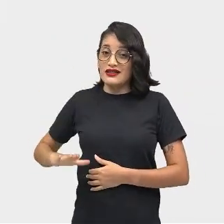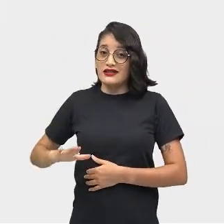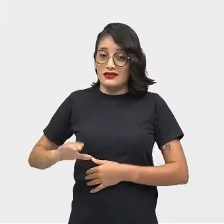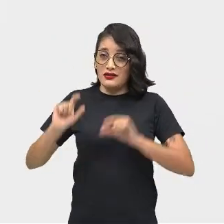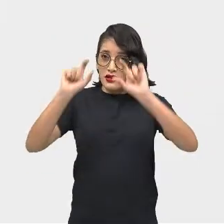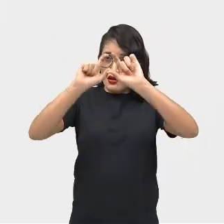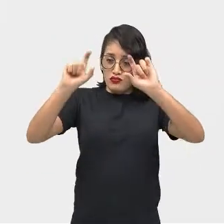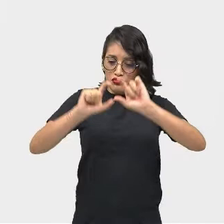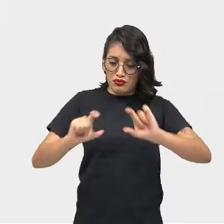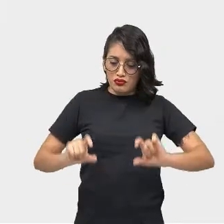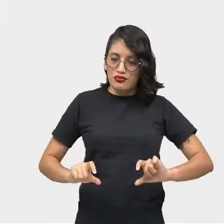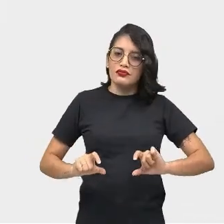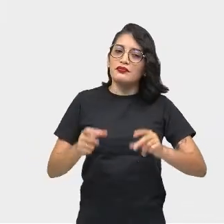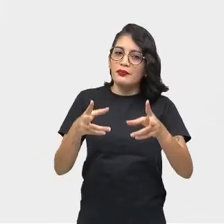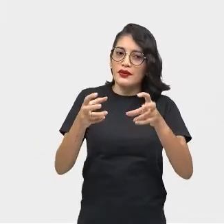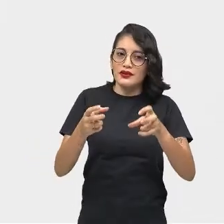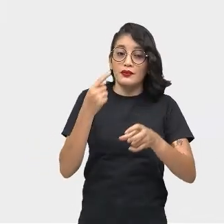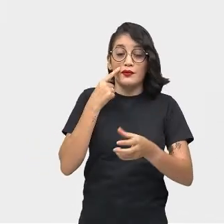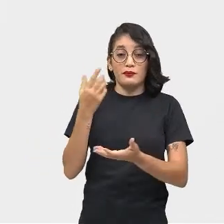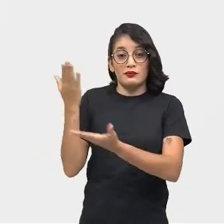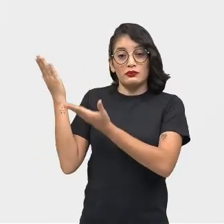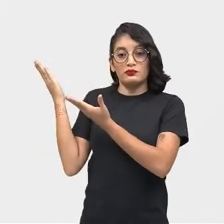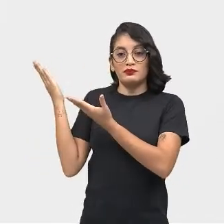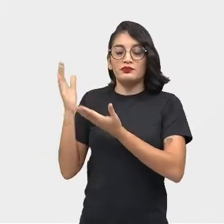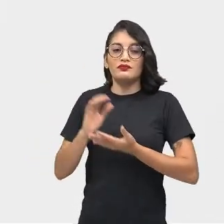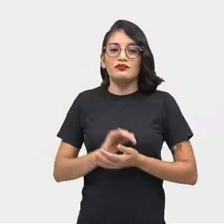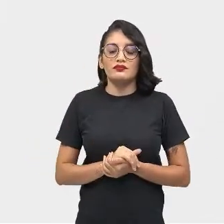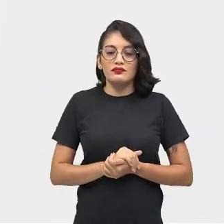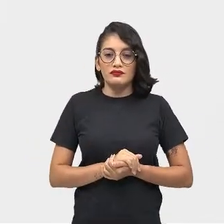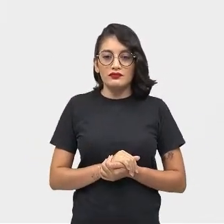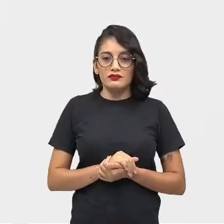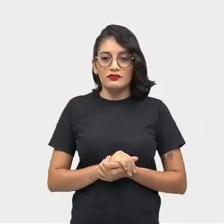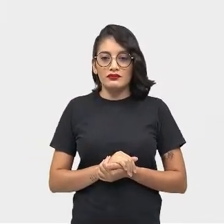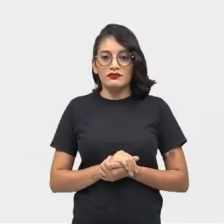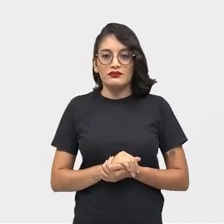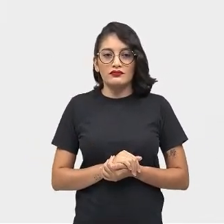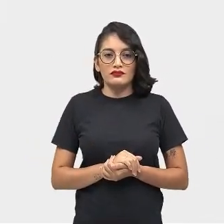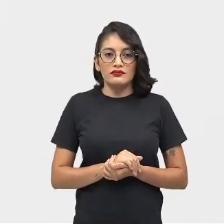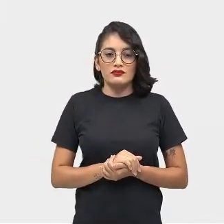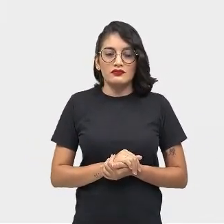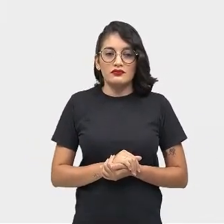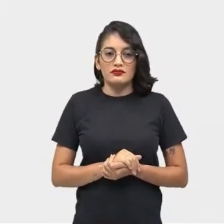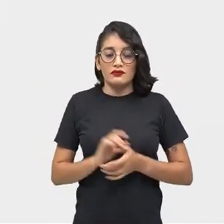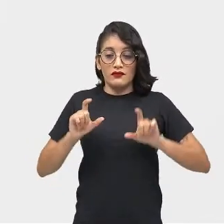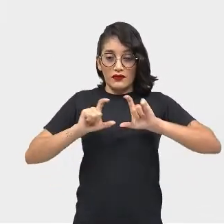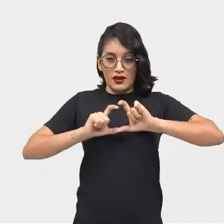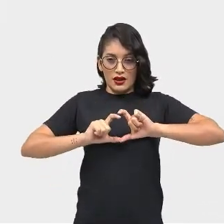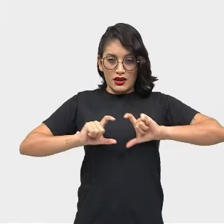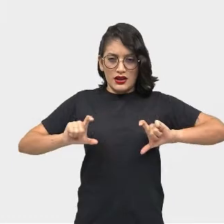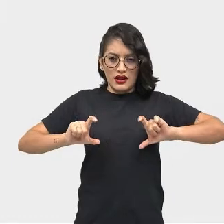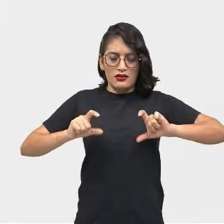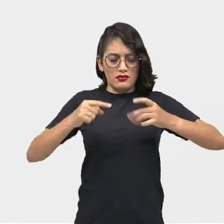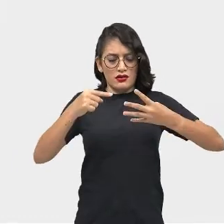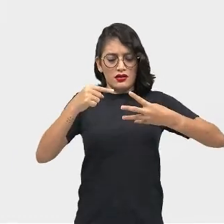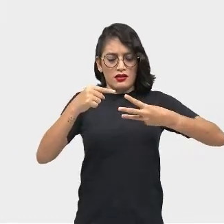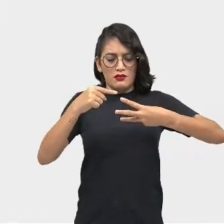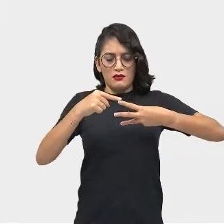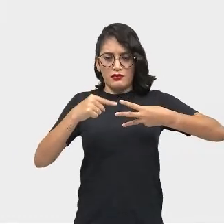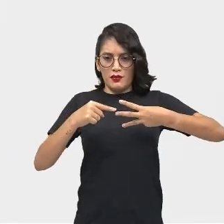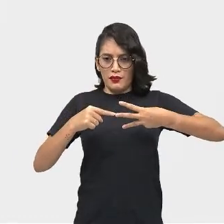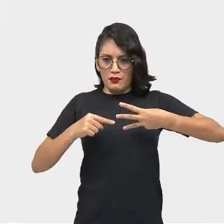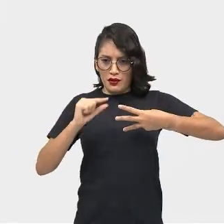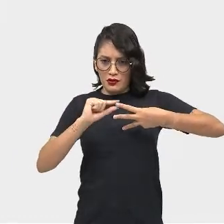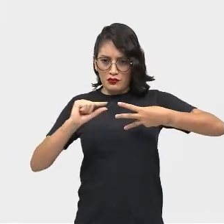estrofes seguintes, como nós temos aqui, por exemplo. Olha. Aqui, por exemplo, na última estrofe, nós temos 3 versos para